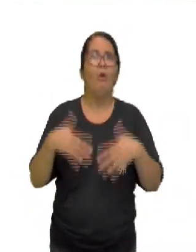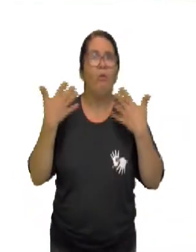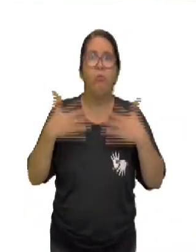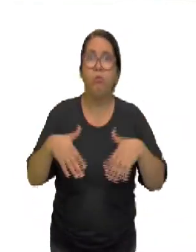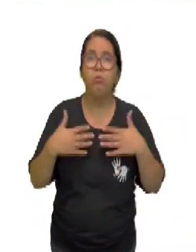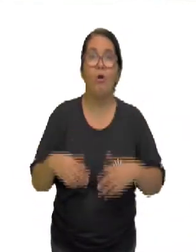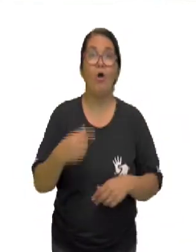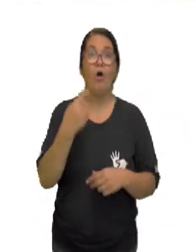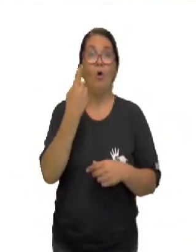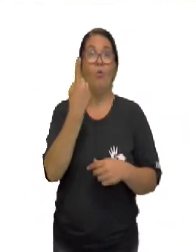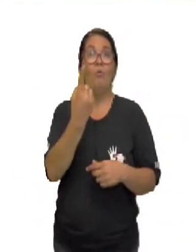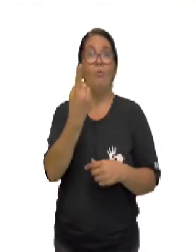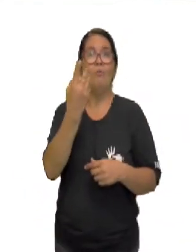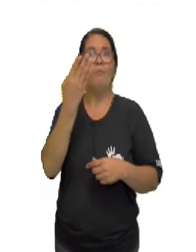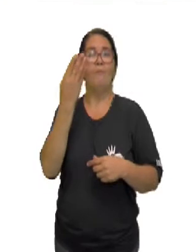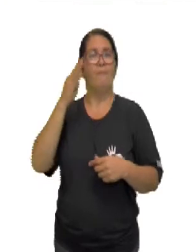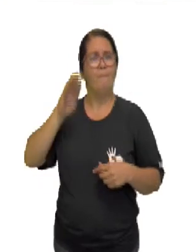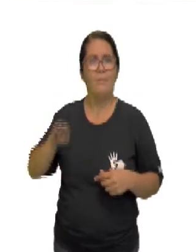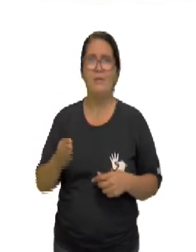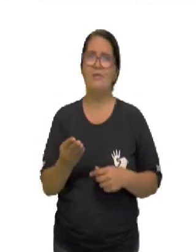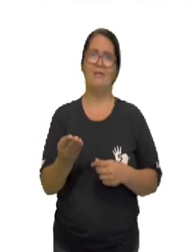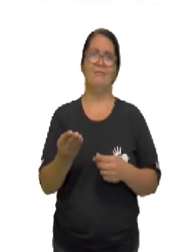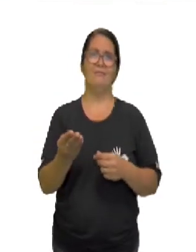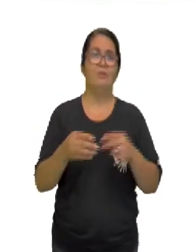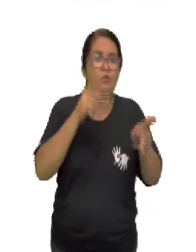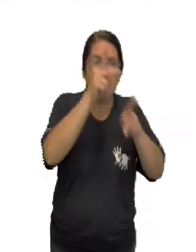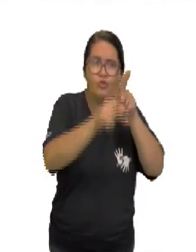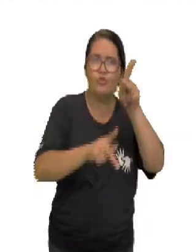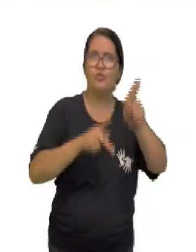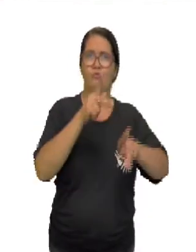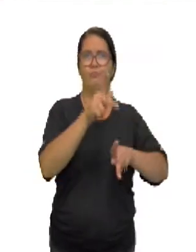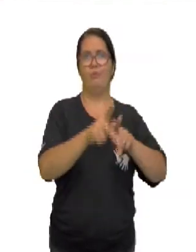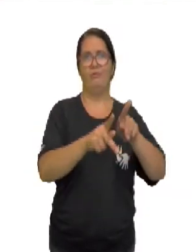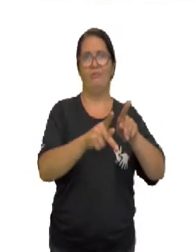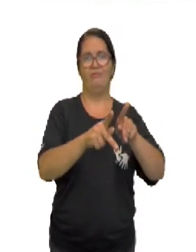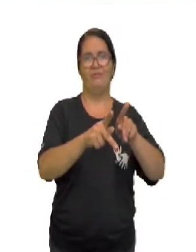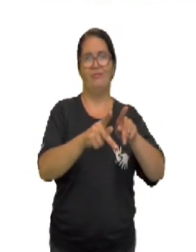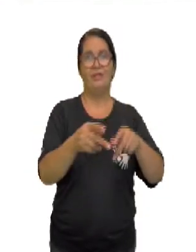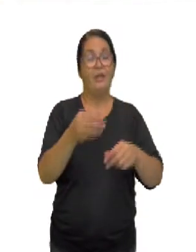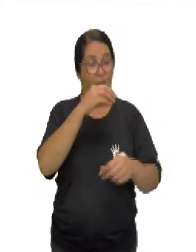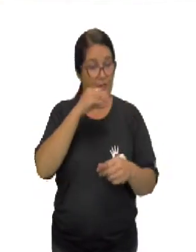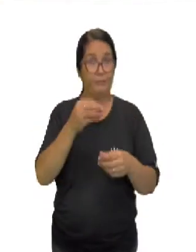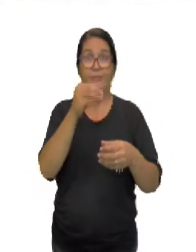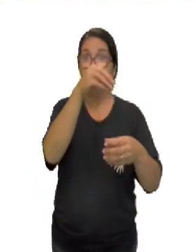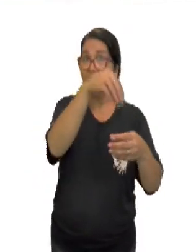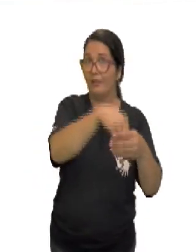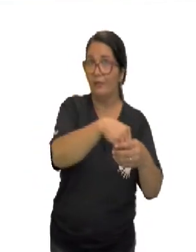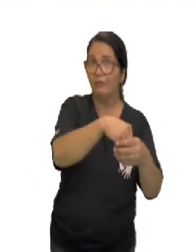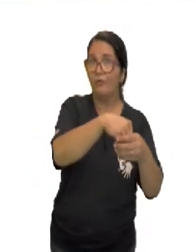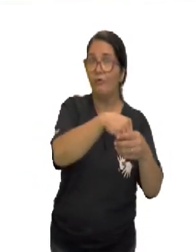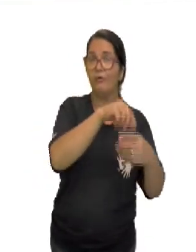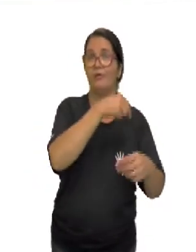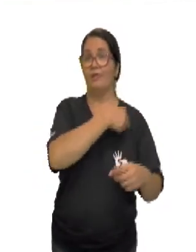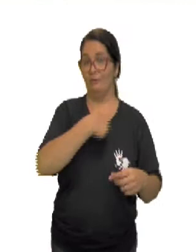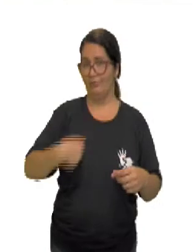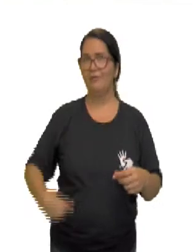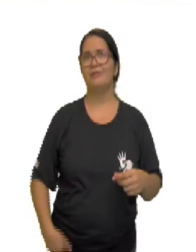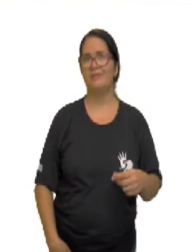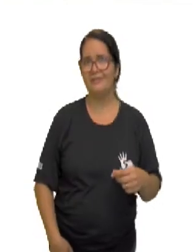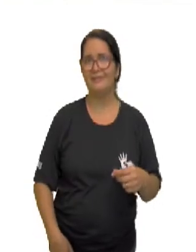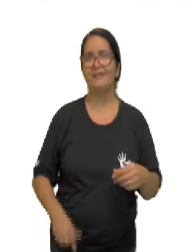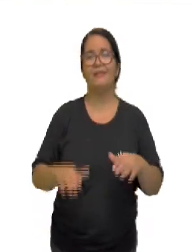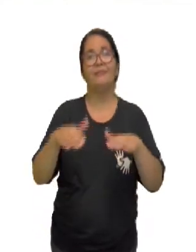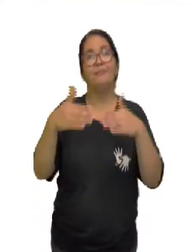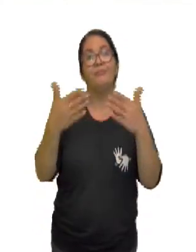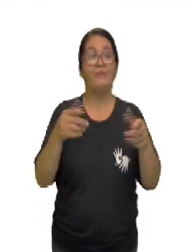de habitantes. Mas o Canadá não é populoso. Ele tem 34 milhões de habitantes.